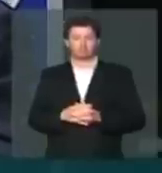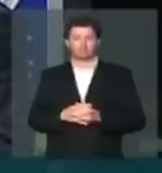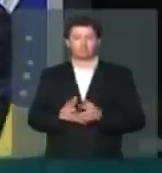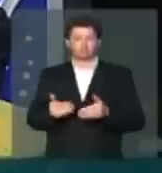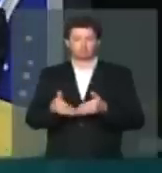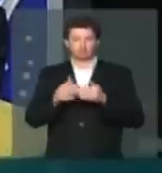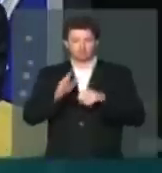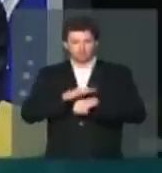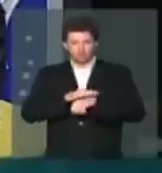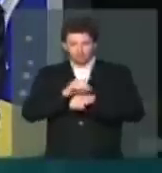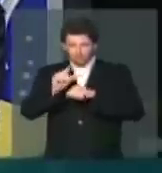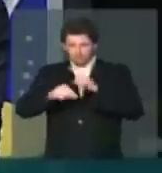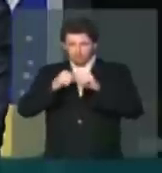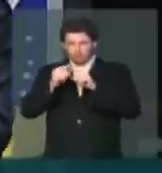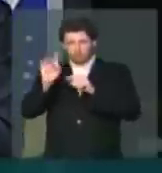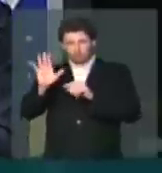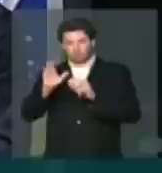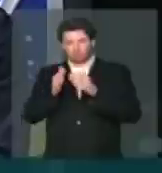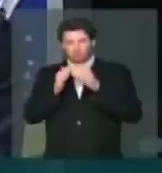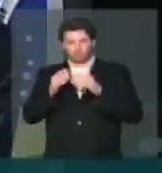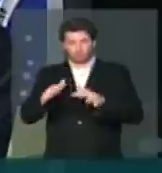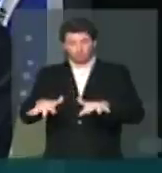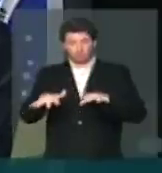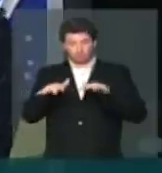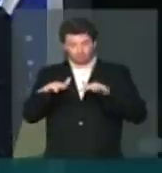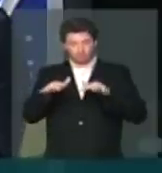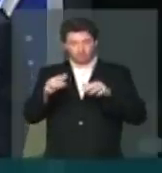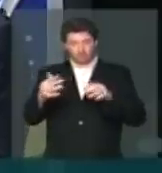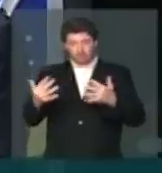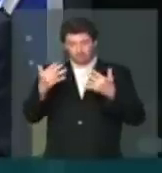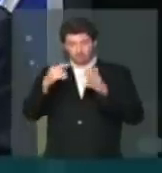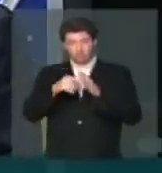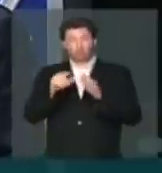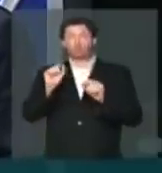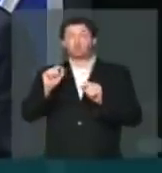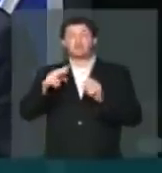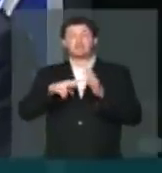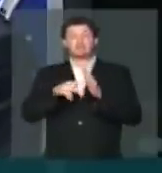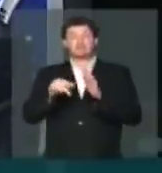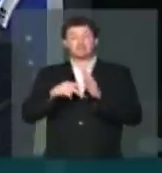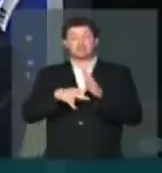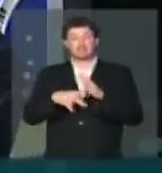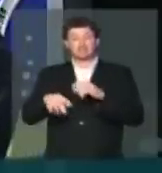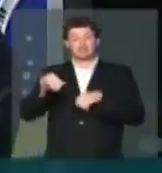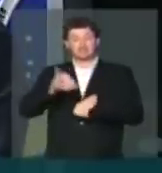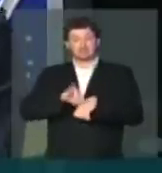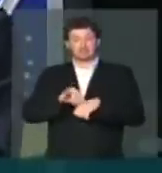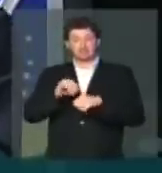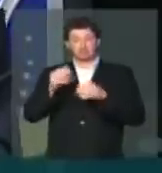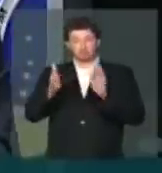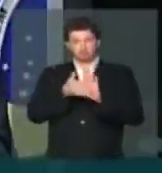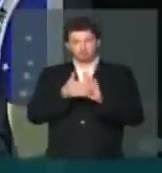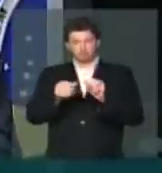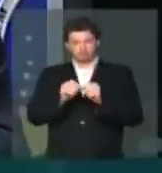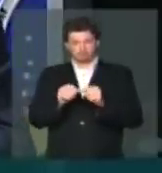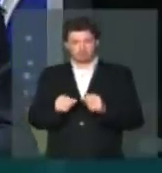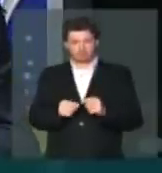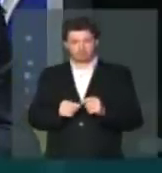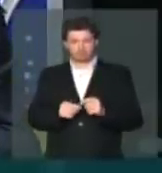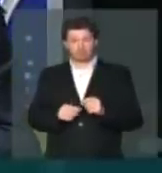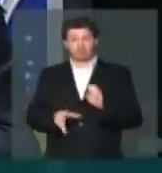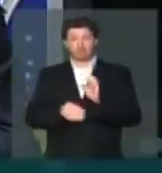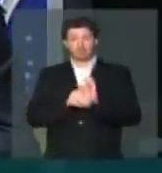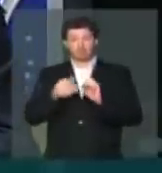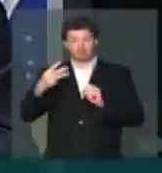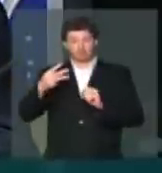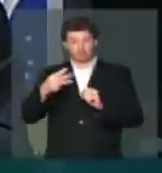pedir um tempinho a mais só para que todo o plenário pudesse acompanhar o que as centrais sindicais propuseram. A terceira